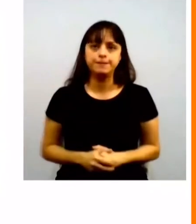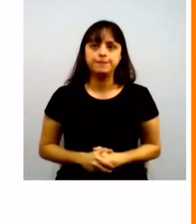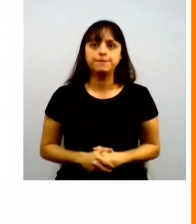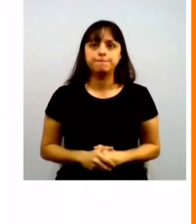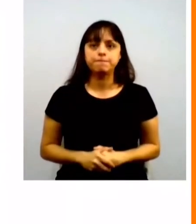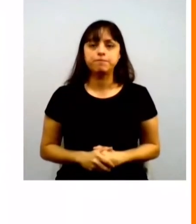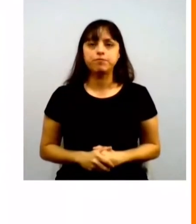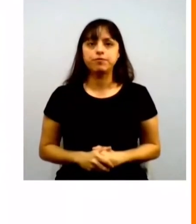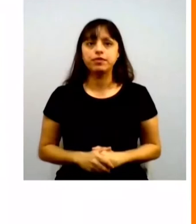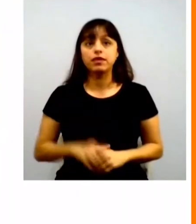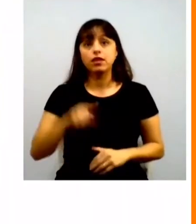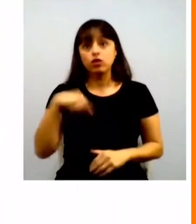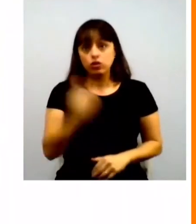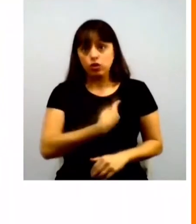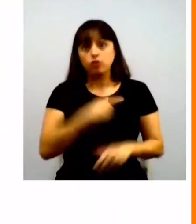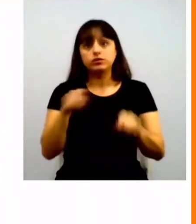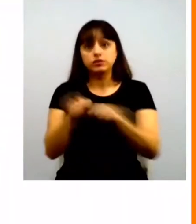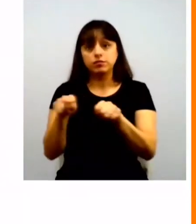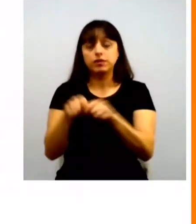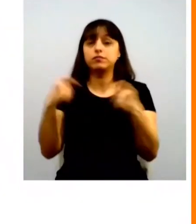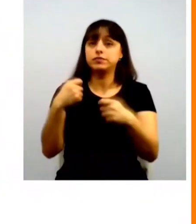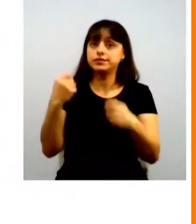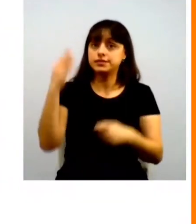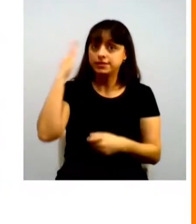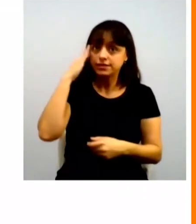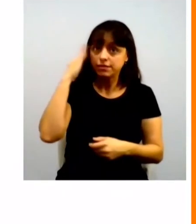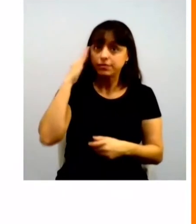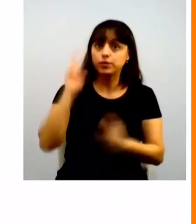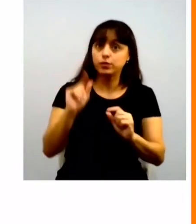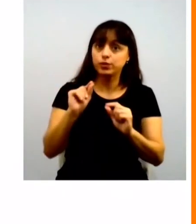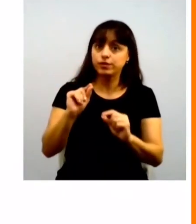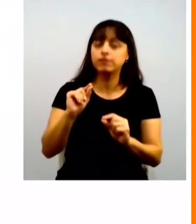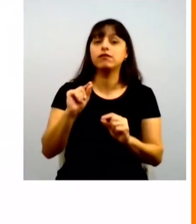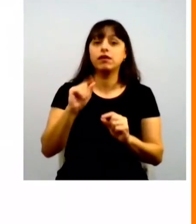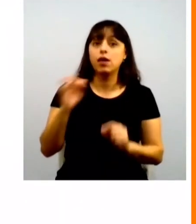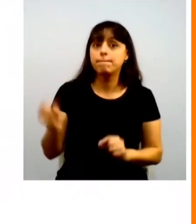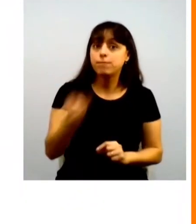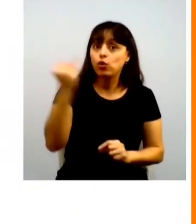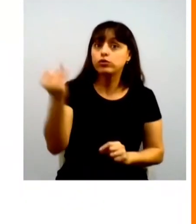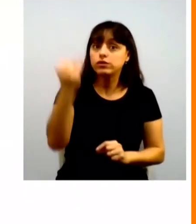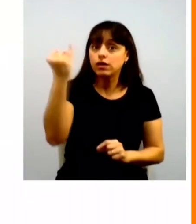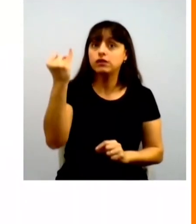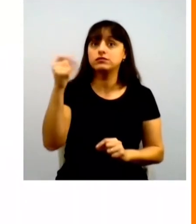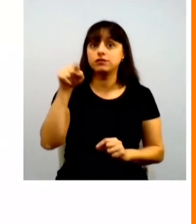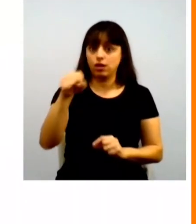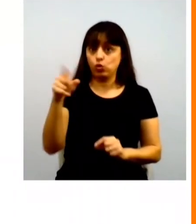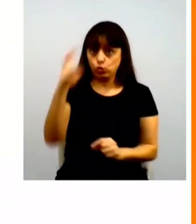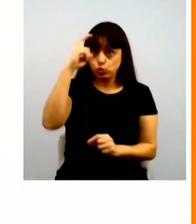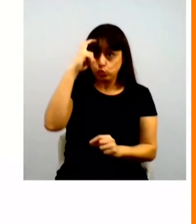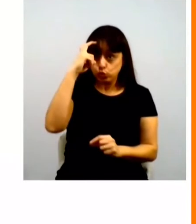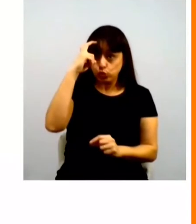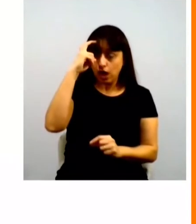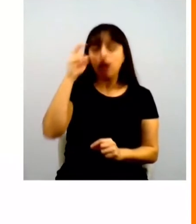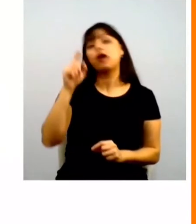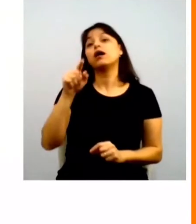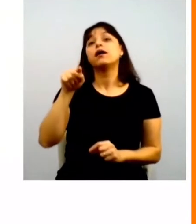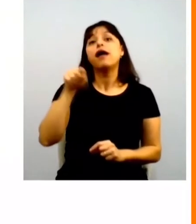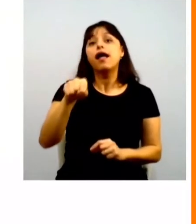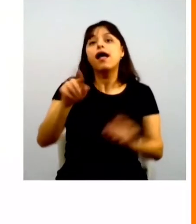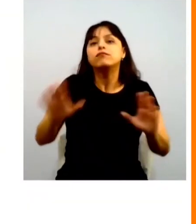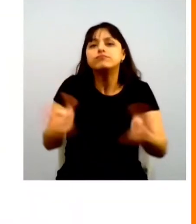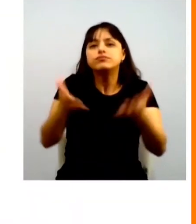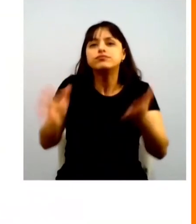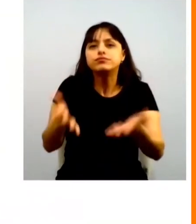esquecer a importância que tem a cultura na inovação social, a cultura na creatividade,